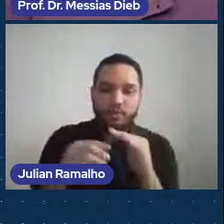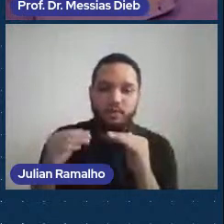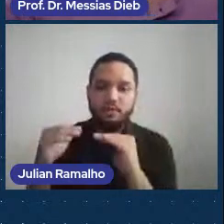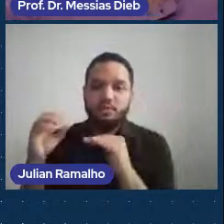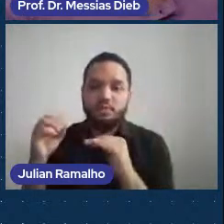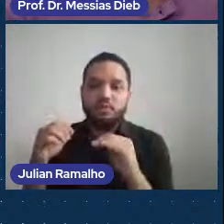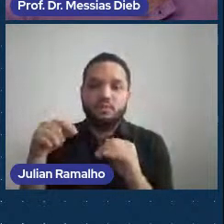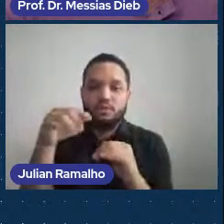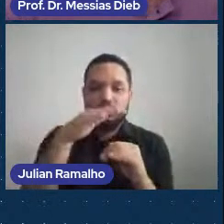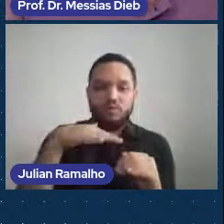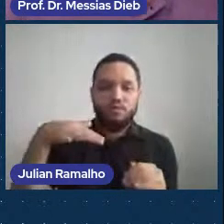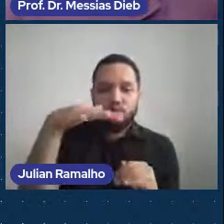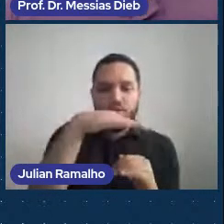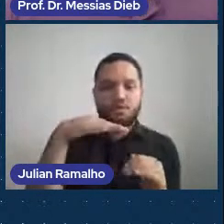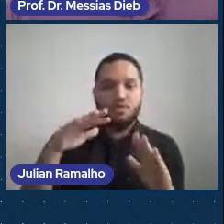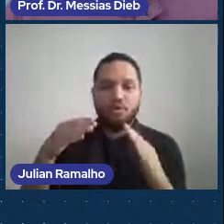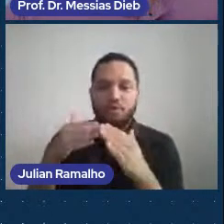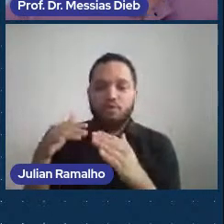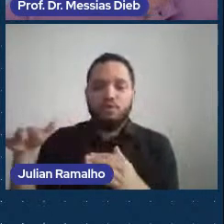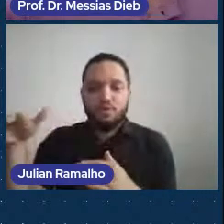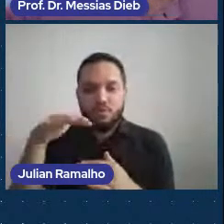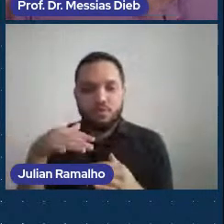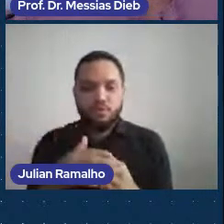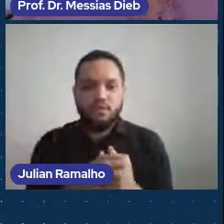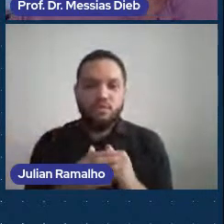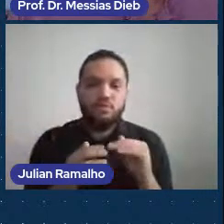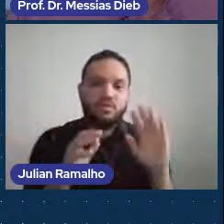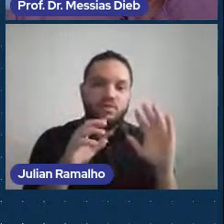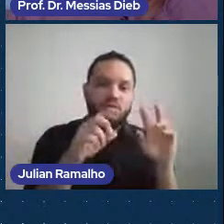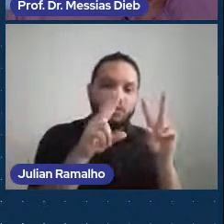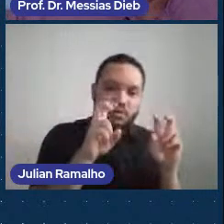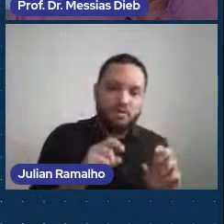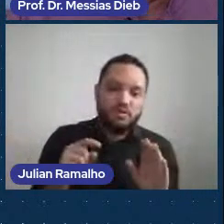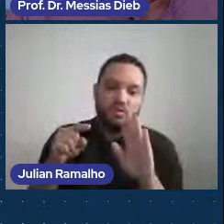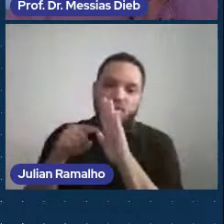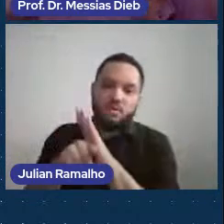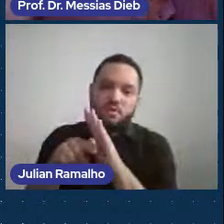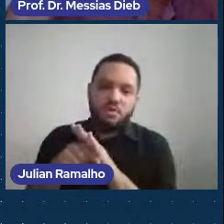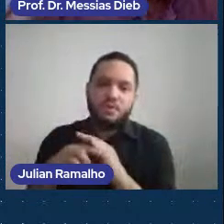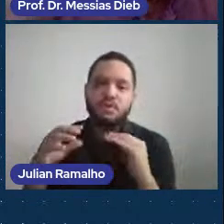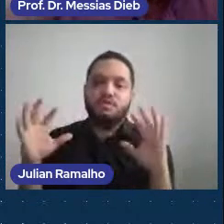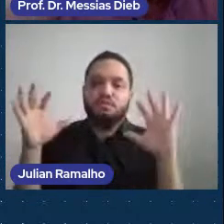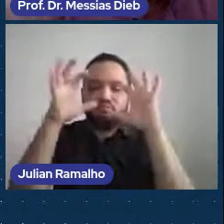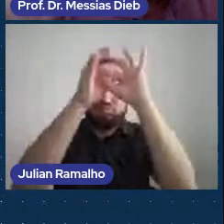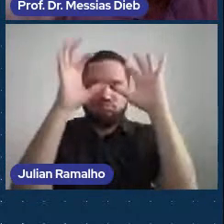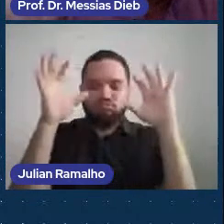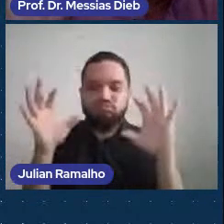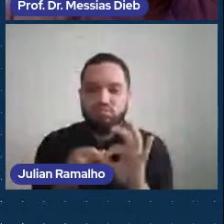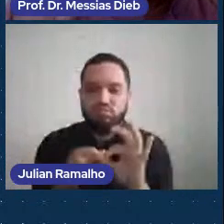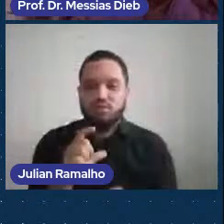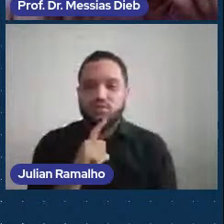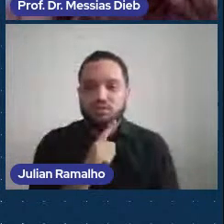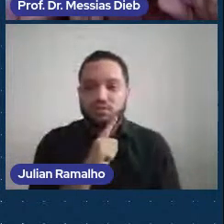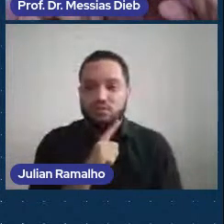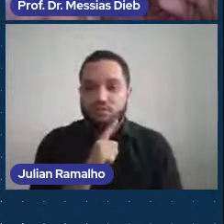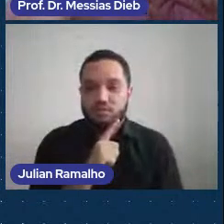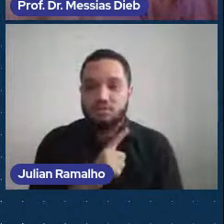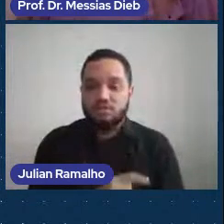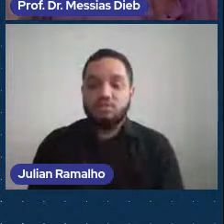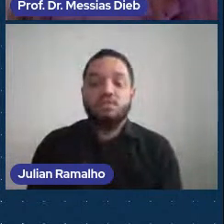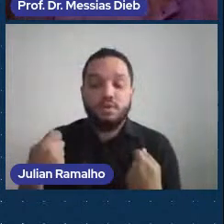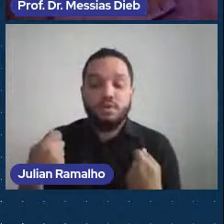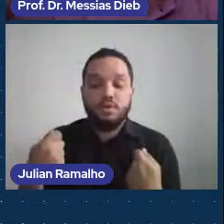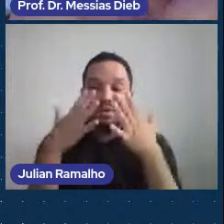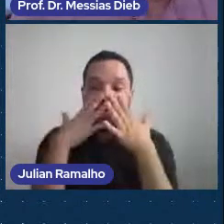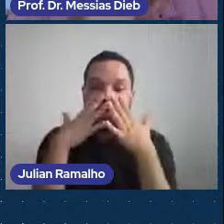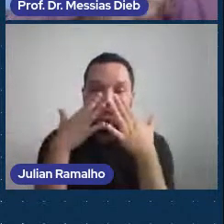geral, objetivo geral. Questões específicas, objetivos específicos. Então, existe aí a necessidade de você estar atento